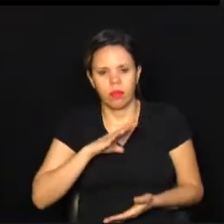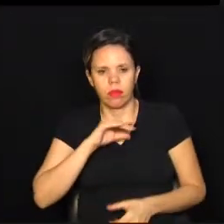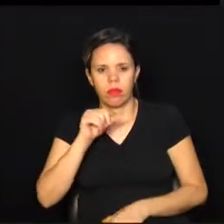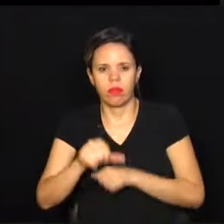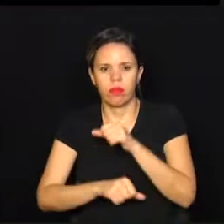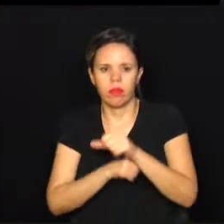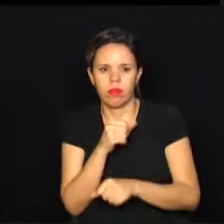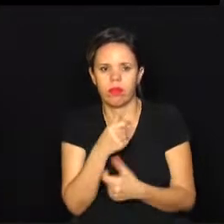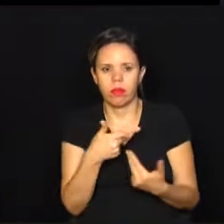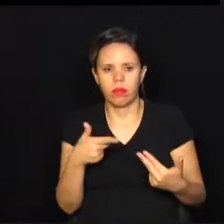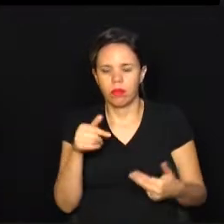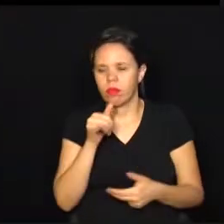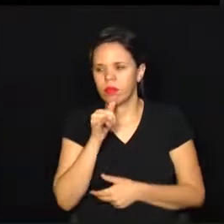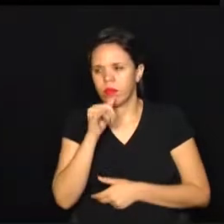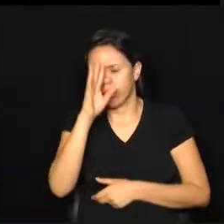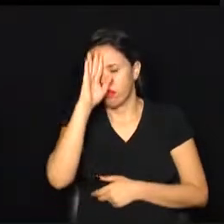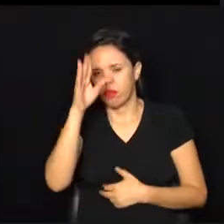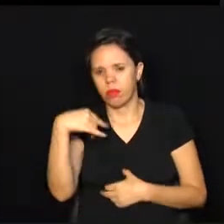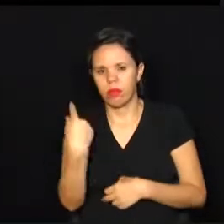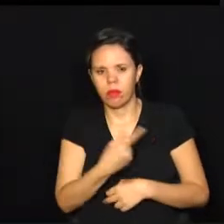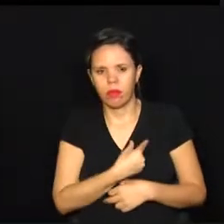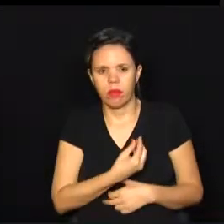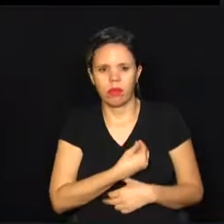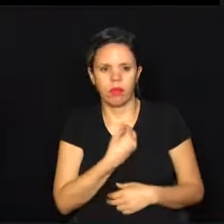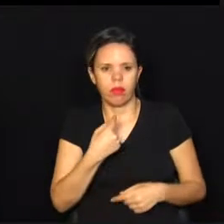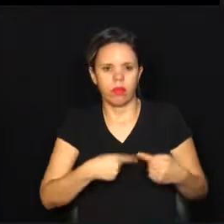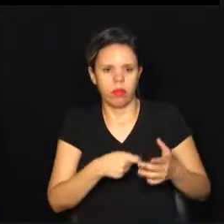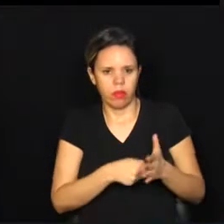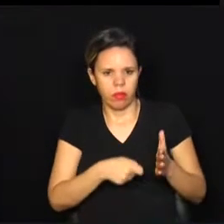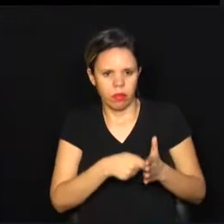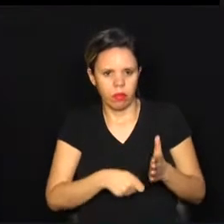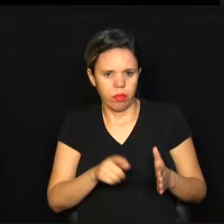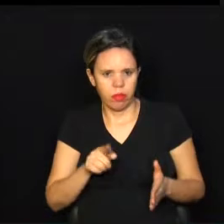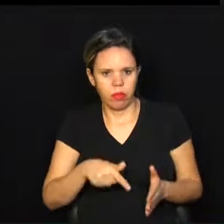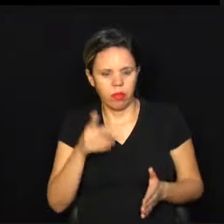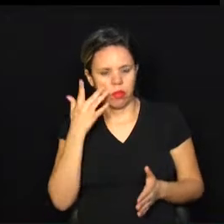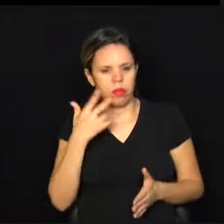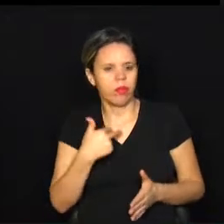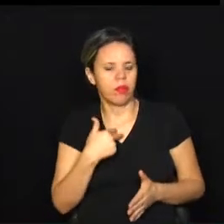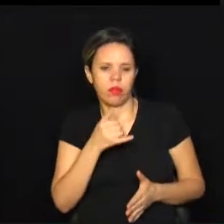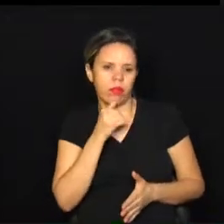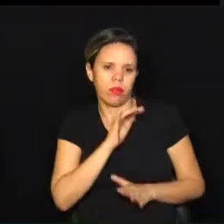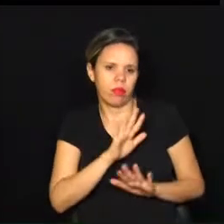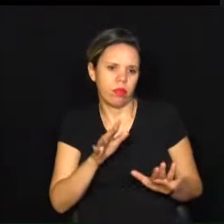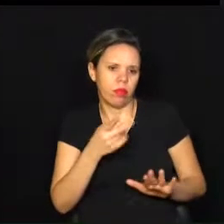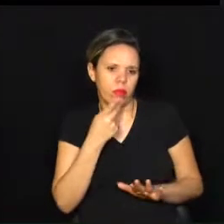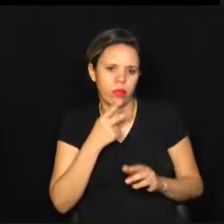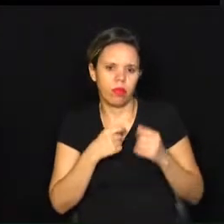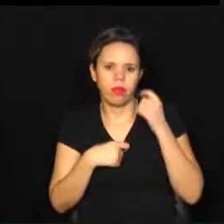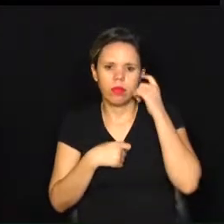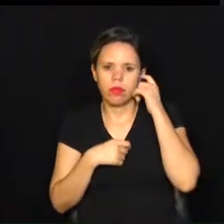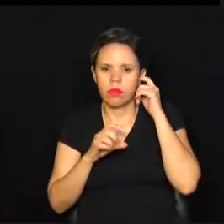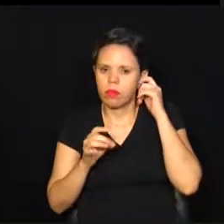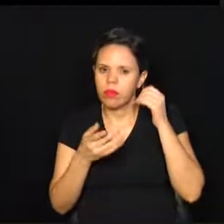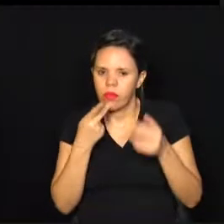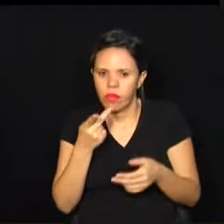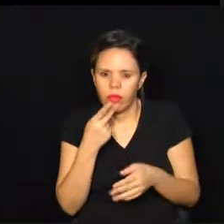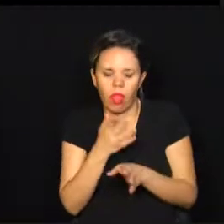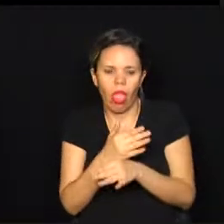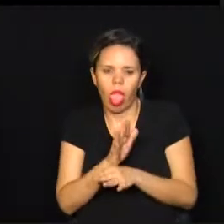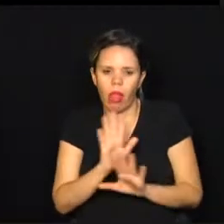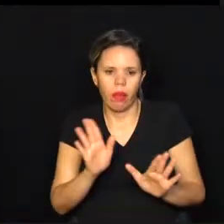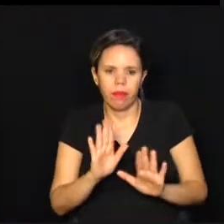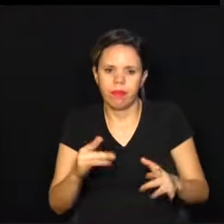algumas prioridades, né, na nossa política. Então, acho que não dá para a gente falar aqui de qualquer coisa sobre